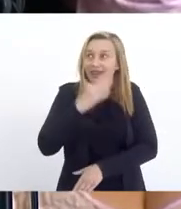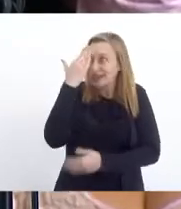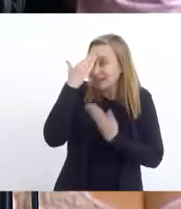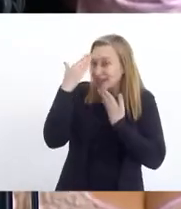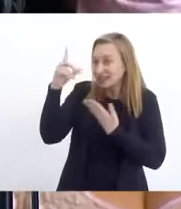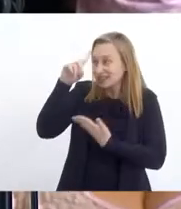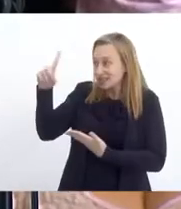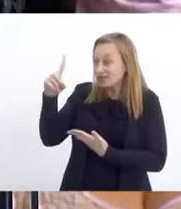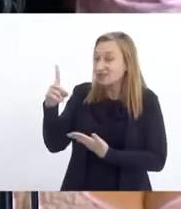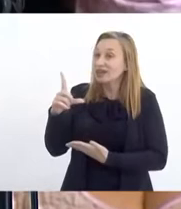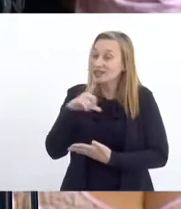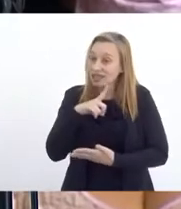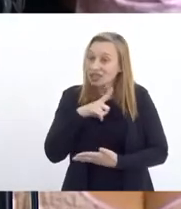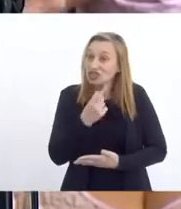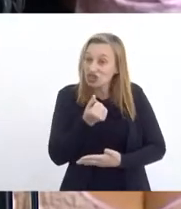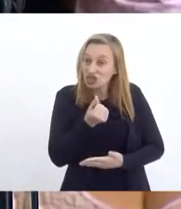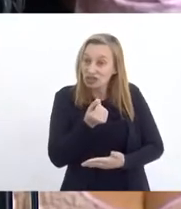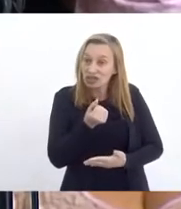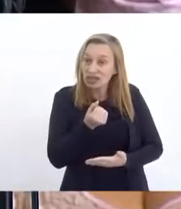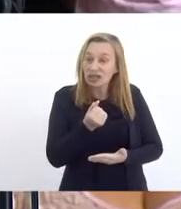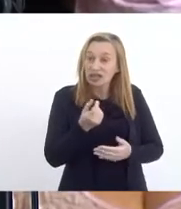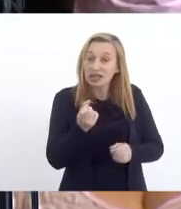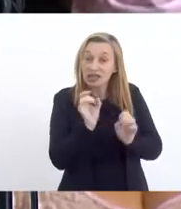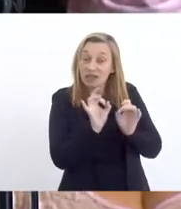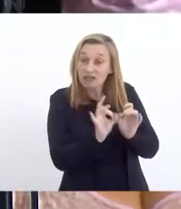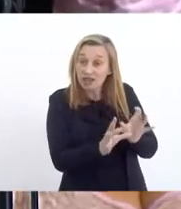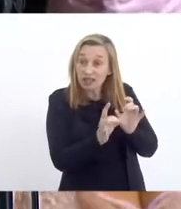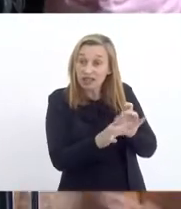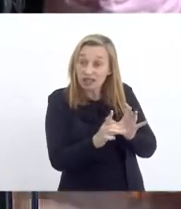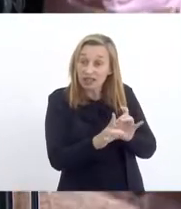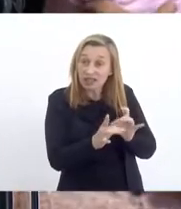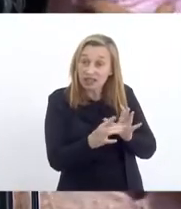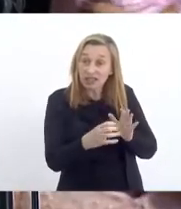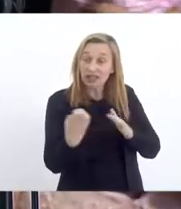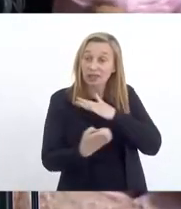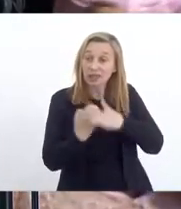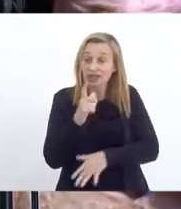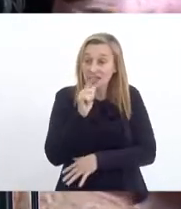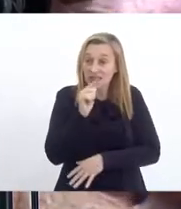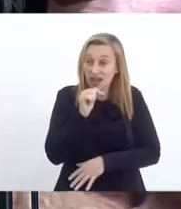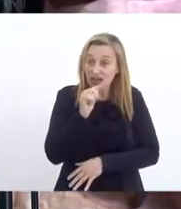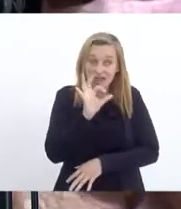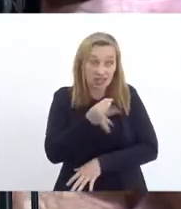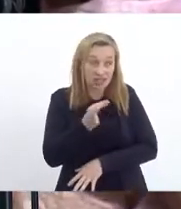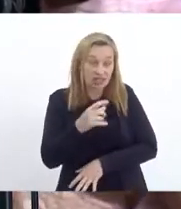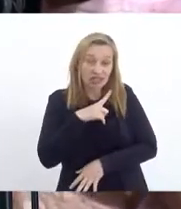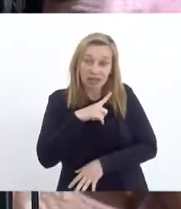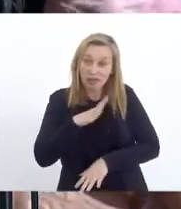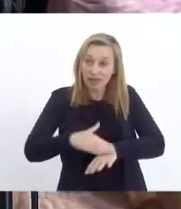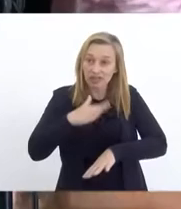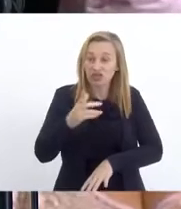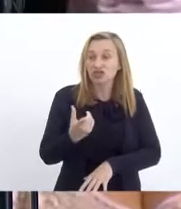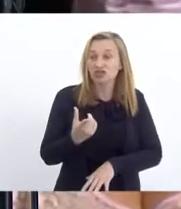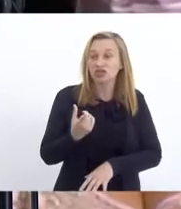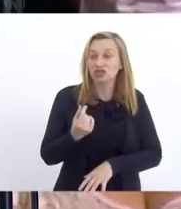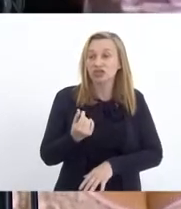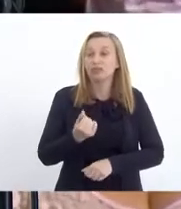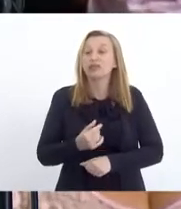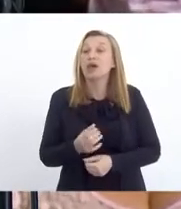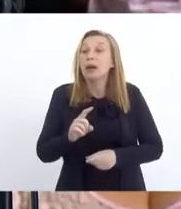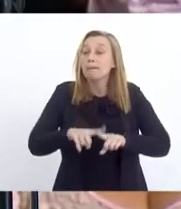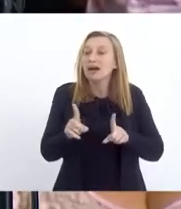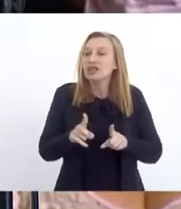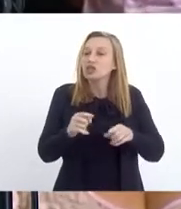sobrar dinheiro nessa venda da SEDAI e Campos, em vez de 500, vai arrecadar muito mais, eu tenho convicção disso. Mas esse